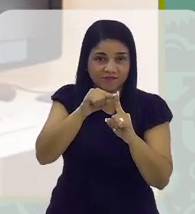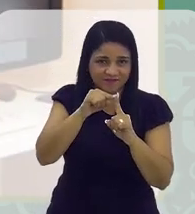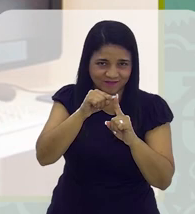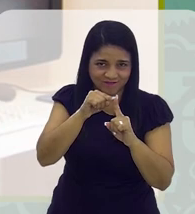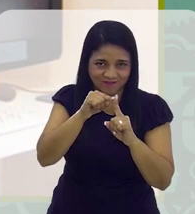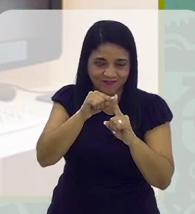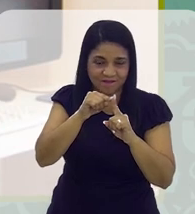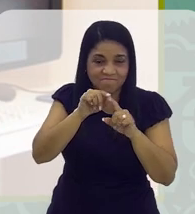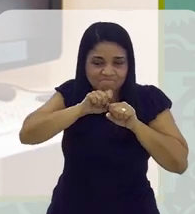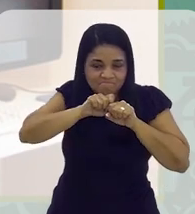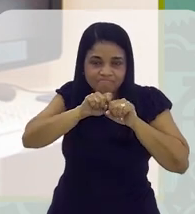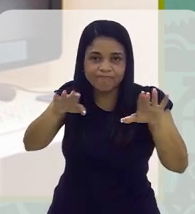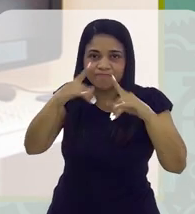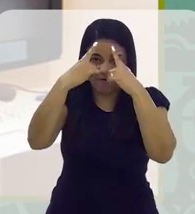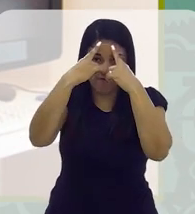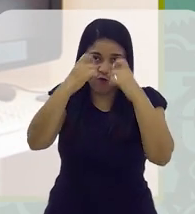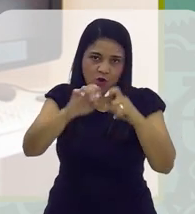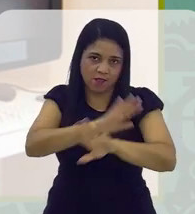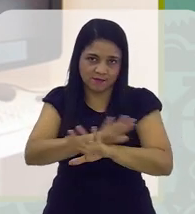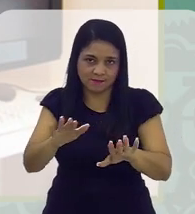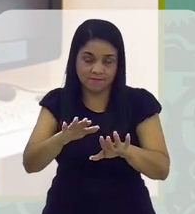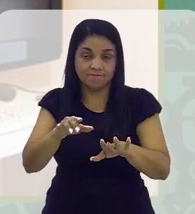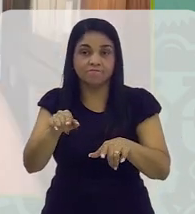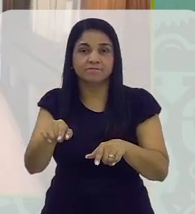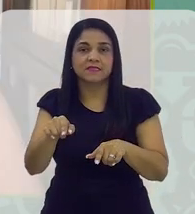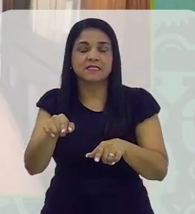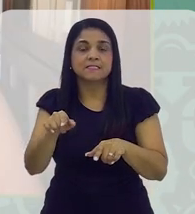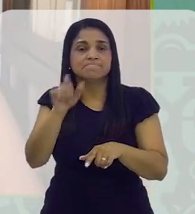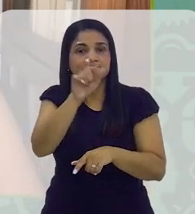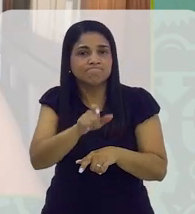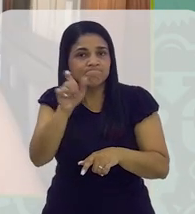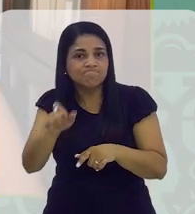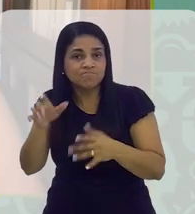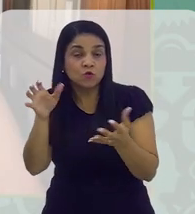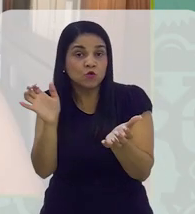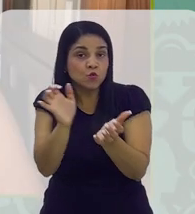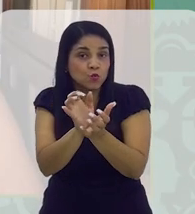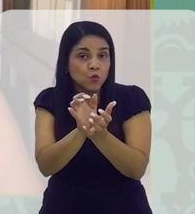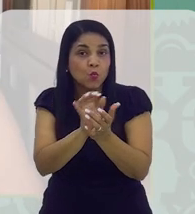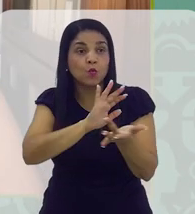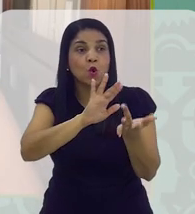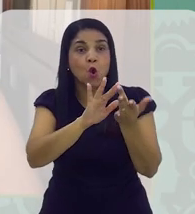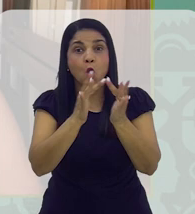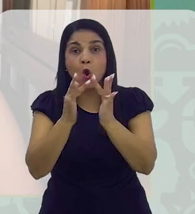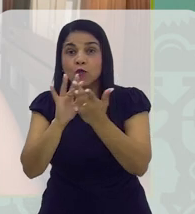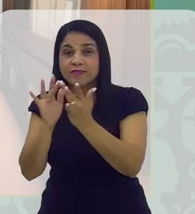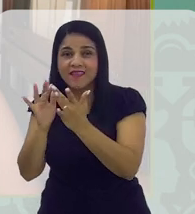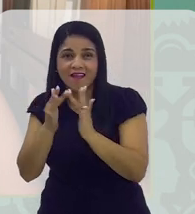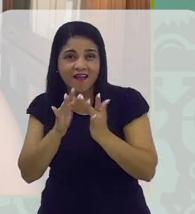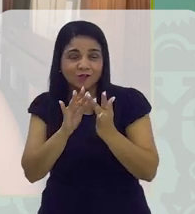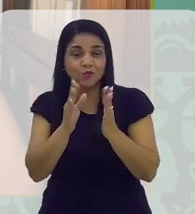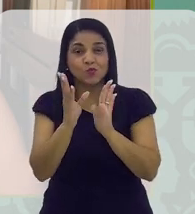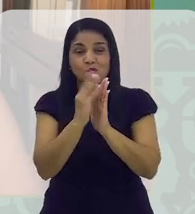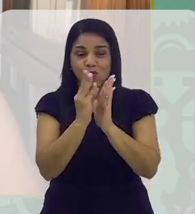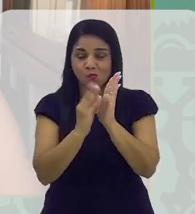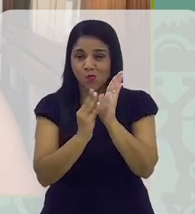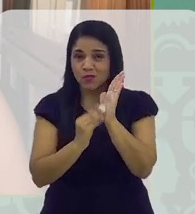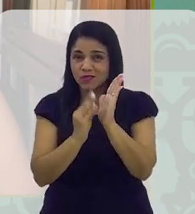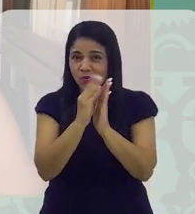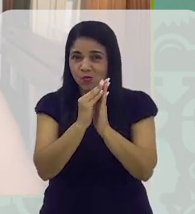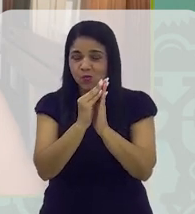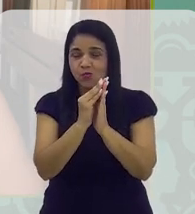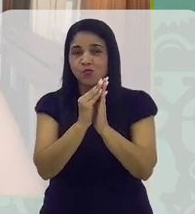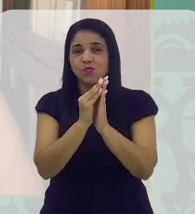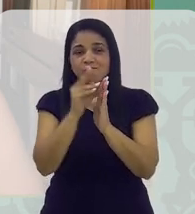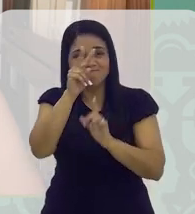são de vários tipos. dessensibilizados, porque eles começam a ter contato com esse tipo de